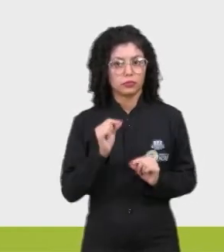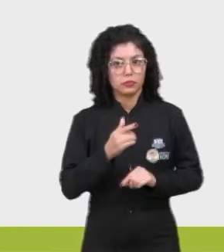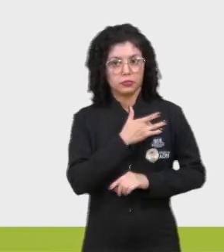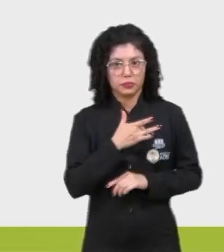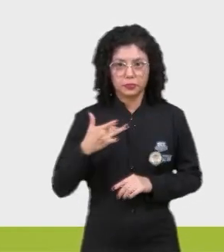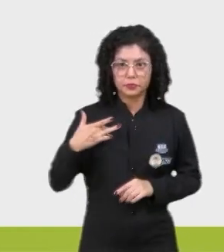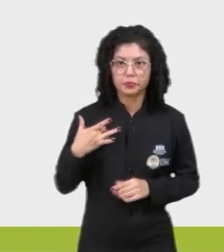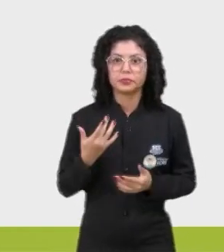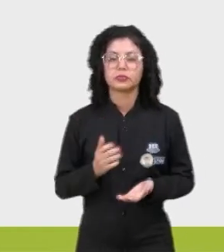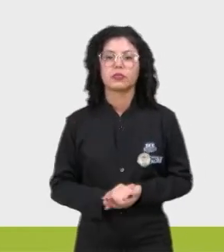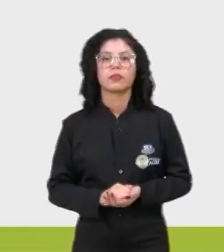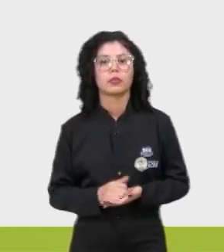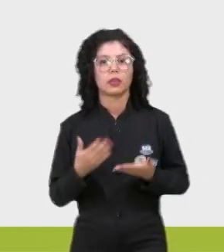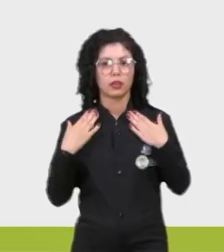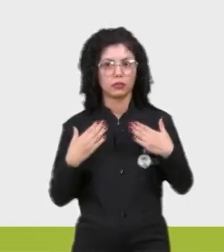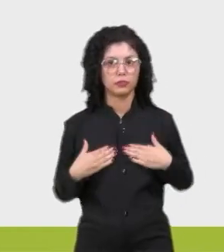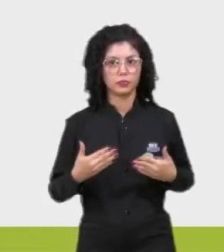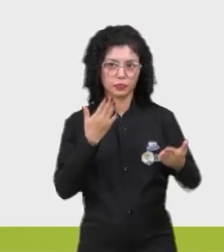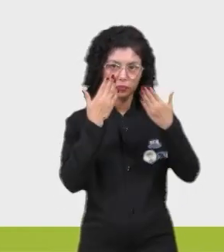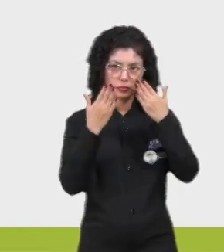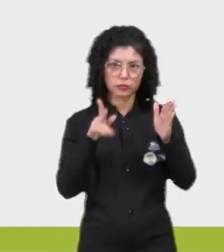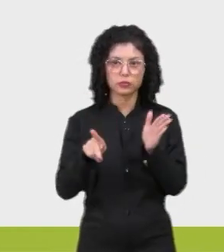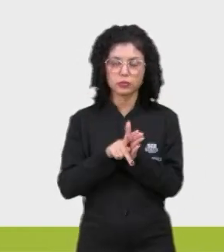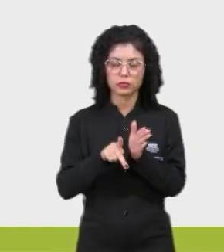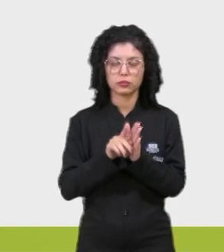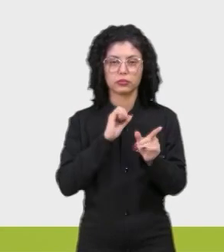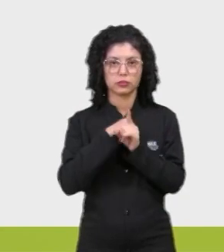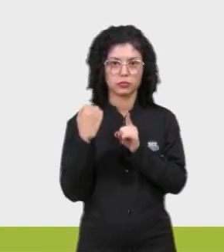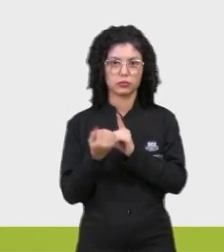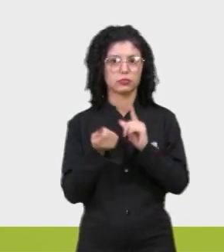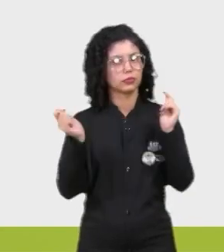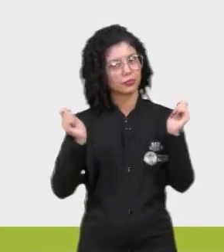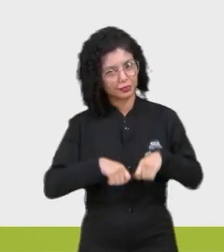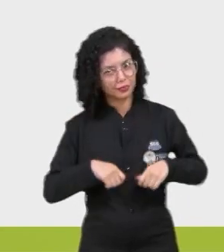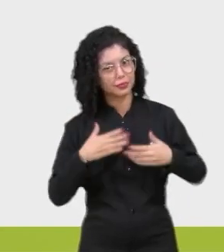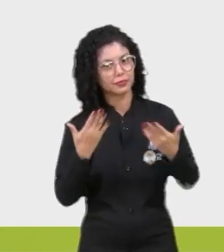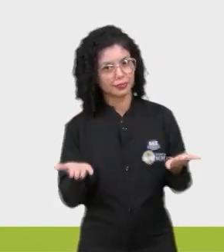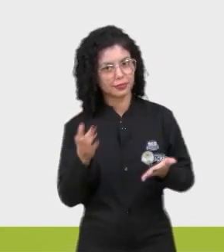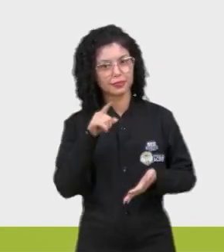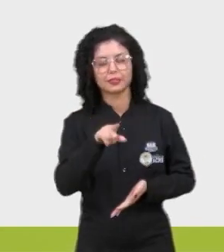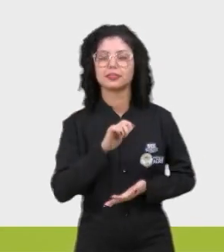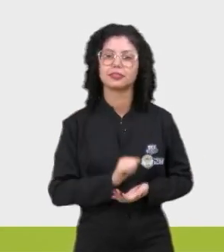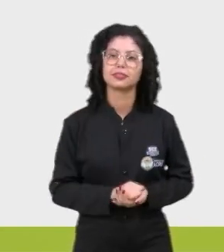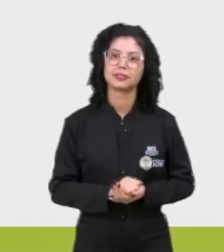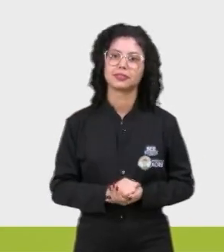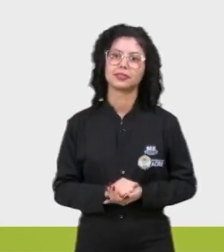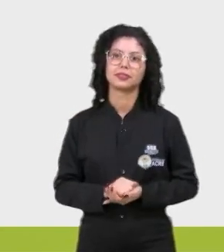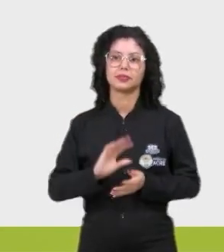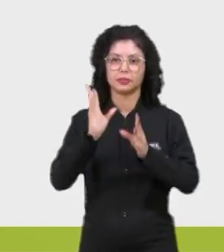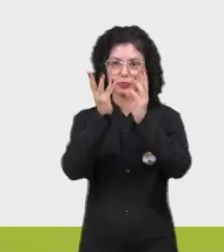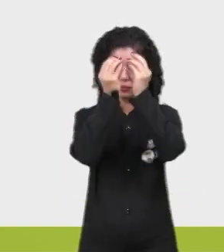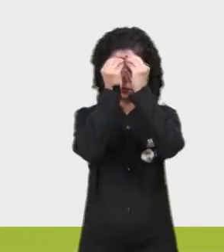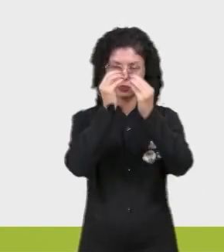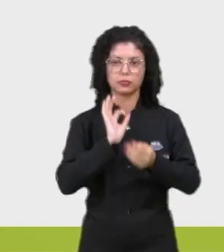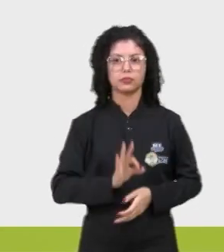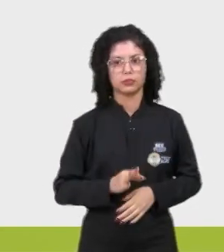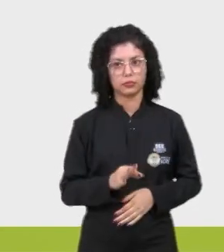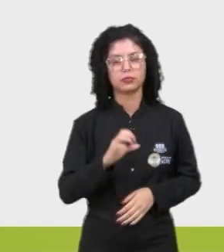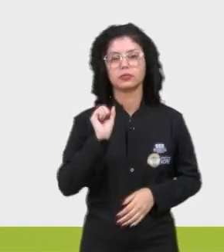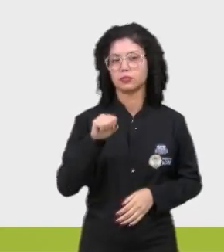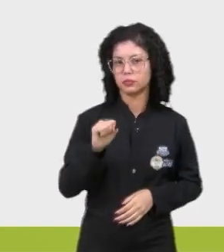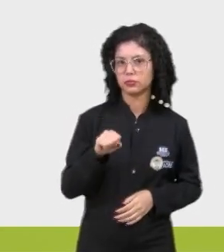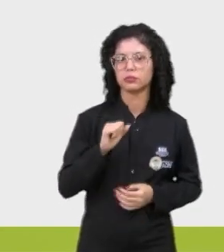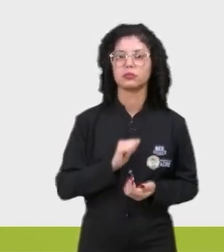saúde, né? Bem-estar físico, psíquico e social. Não é possível que nem isso, né, você não memorizaria. Com certeza,